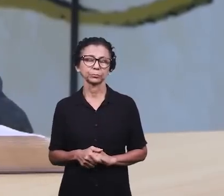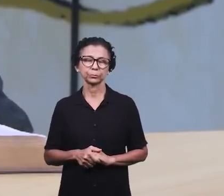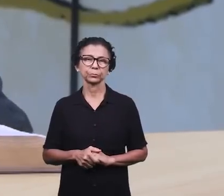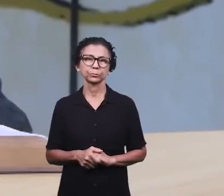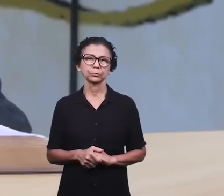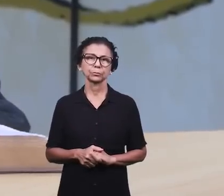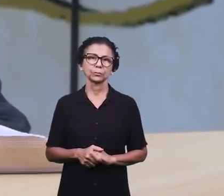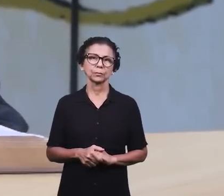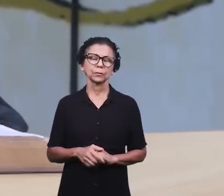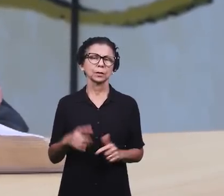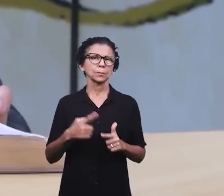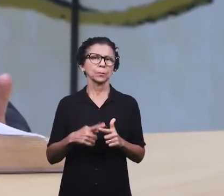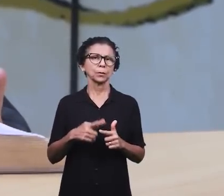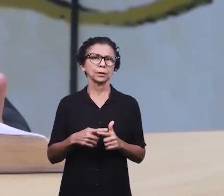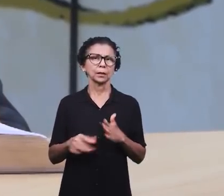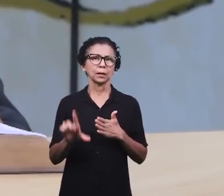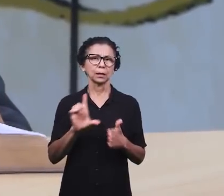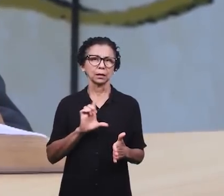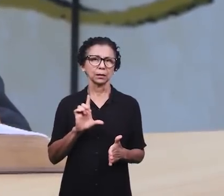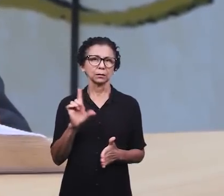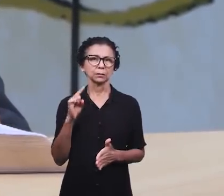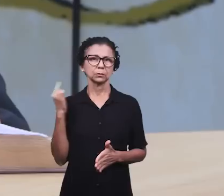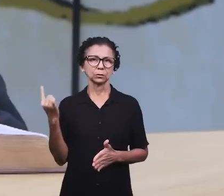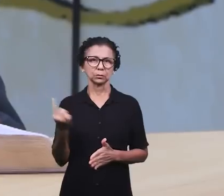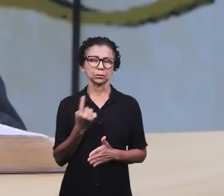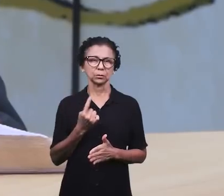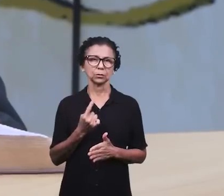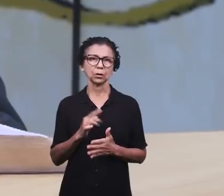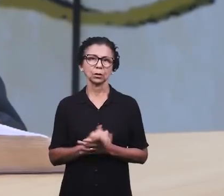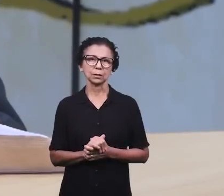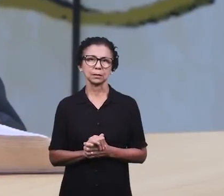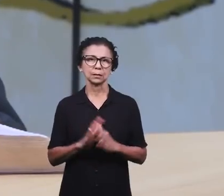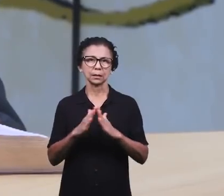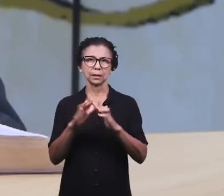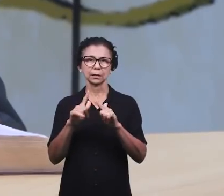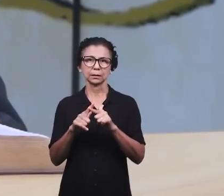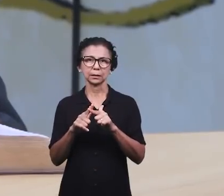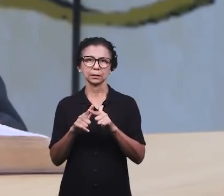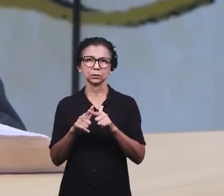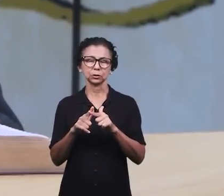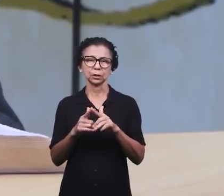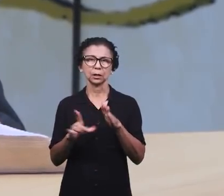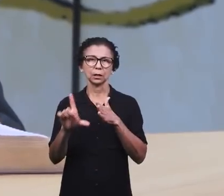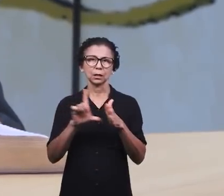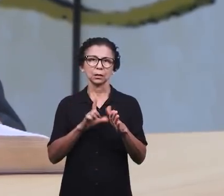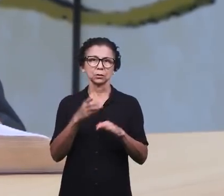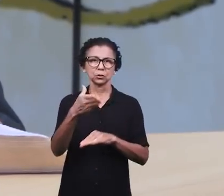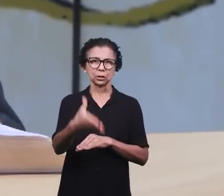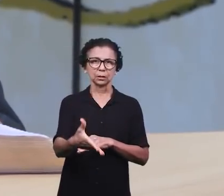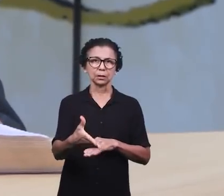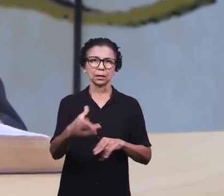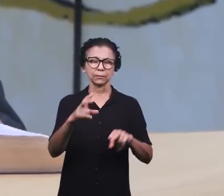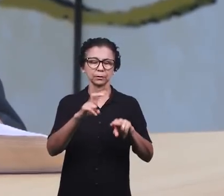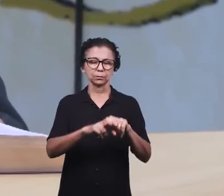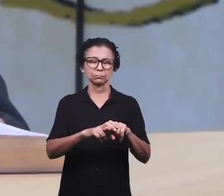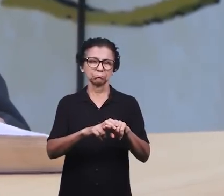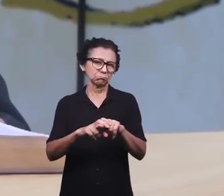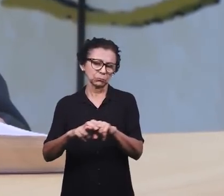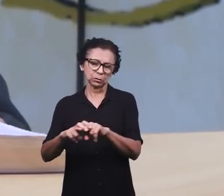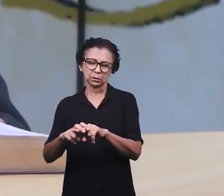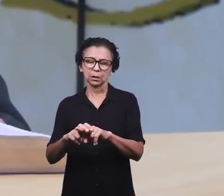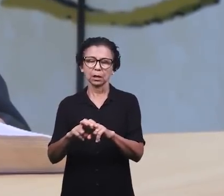foi o seguinte, é porque nós antes, eu me lembro, a gente chegava um pouco mais cedo na igreja e sentava num lugar qualquer ali e começava a folhear,